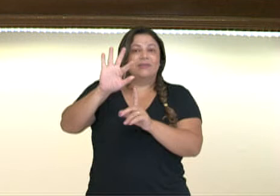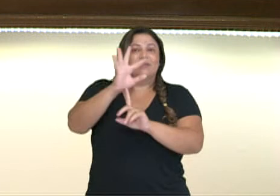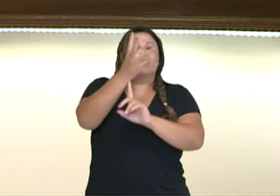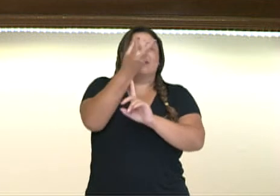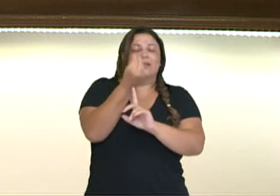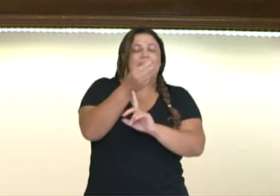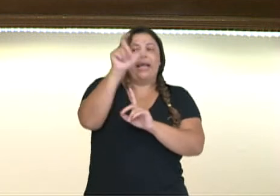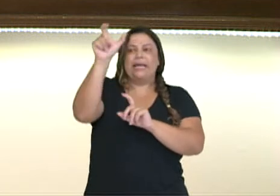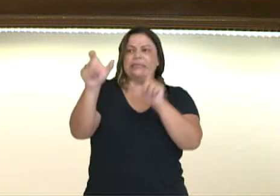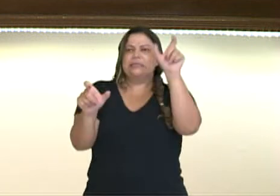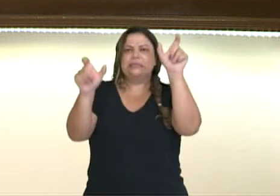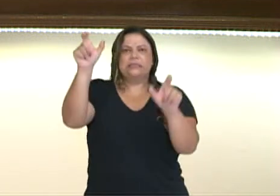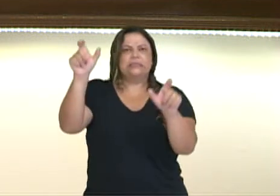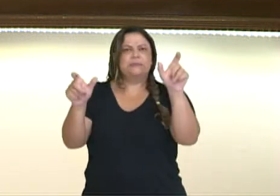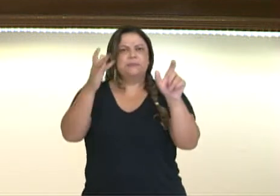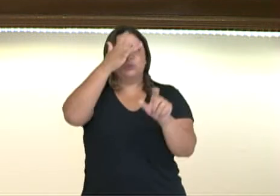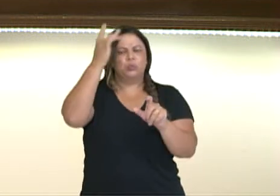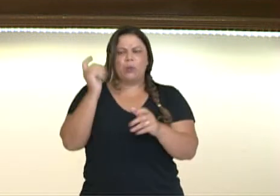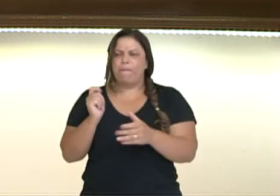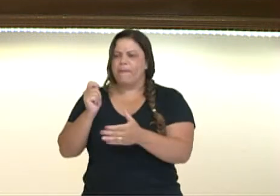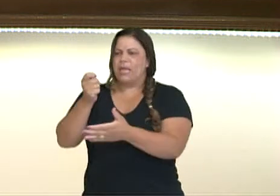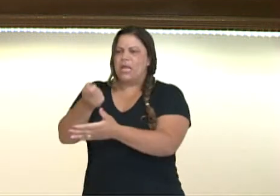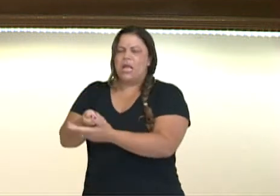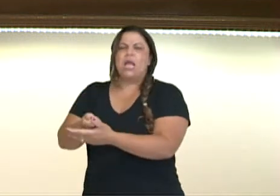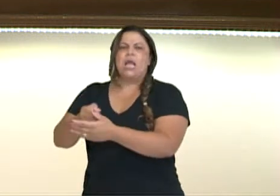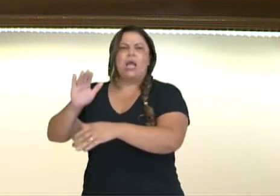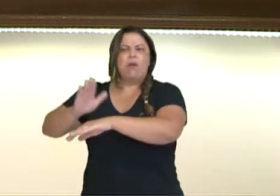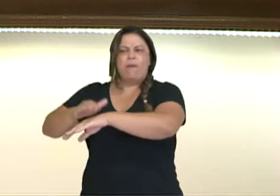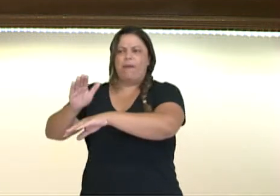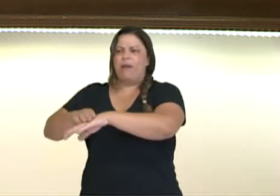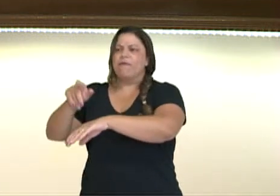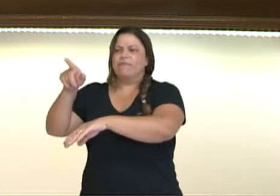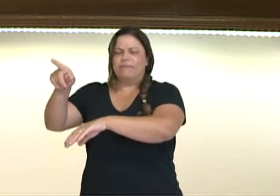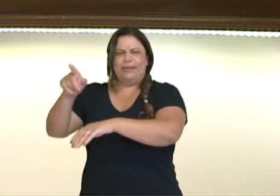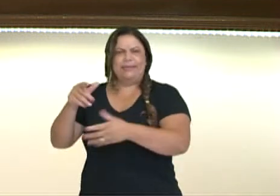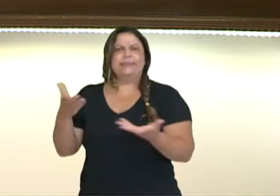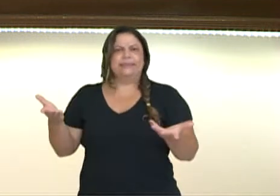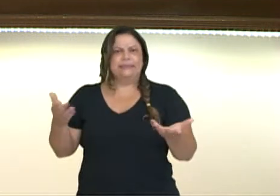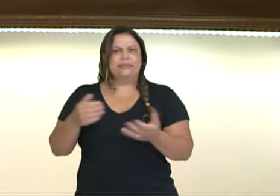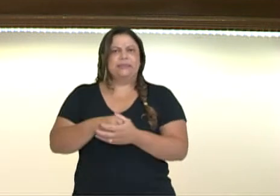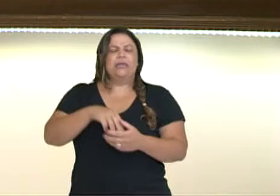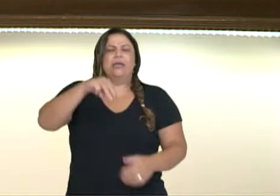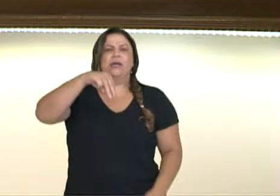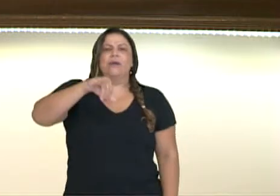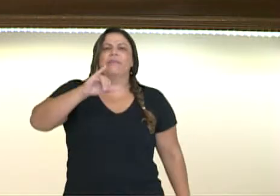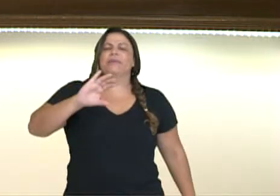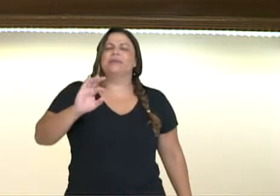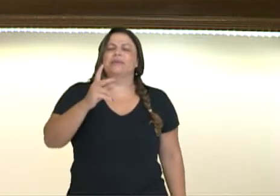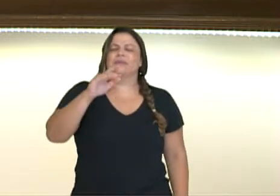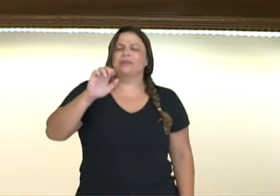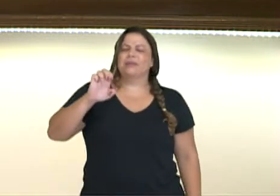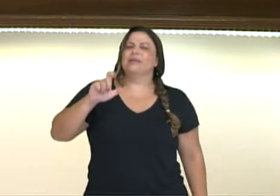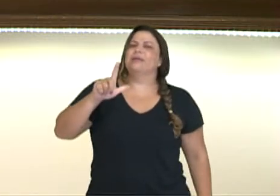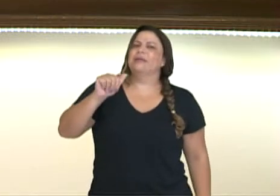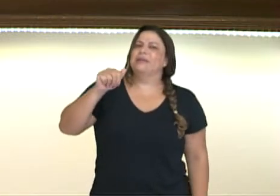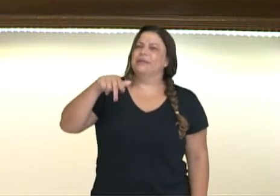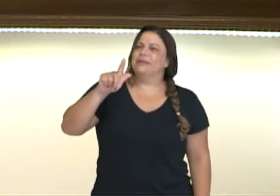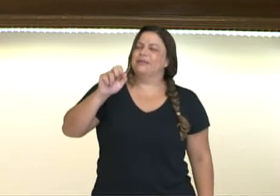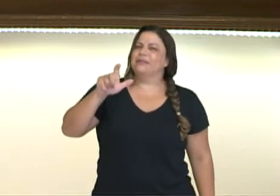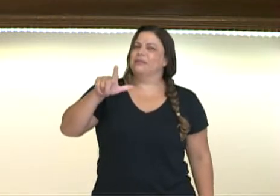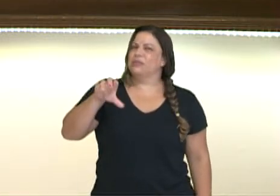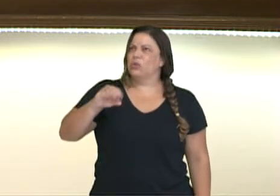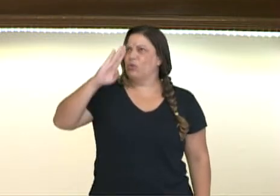pagavam bolsas para os artistas produzirem obras de arte. Michelangelo, um dos principais, desde os 12 anos de idade já